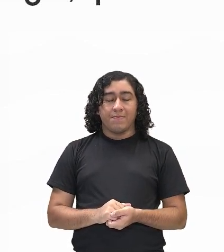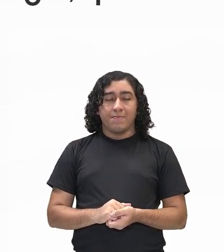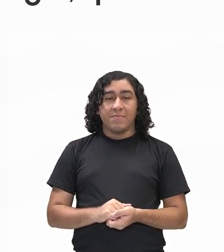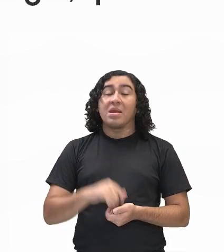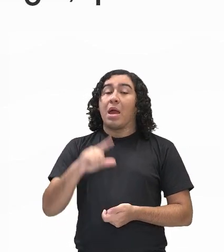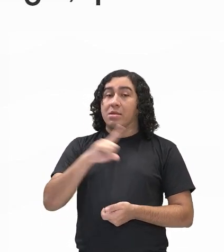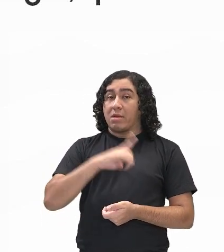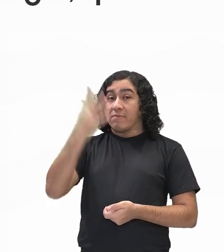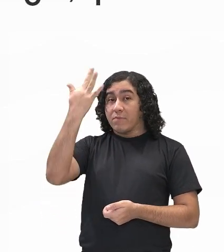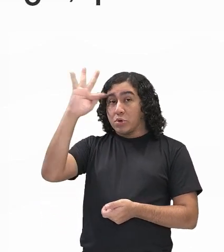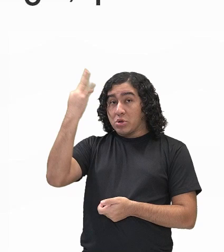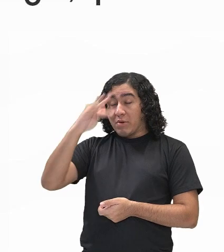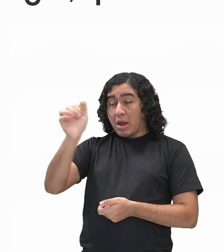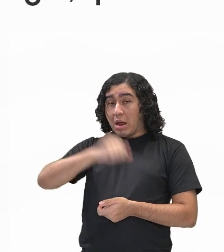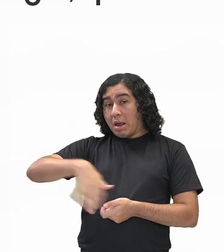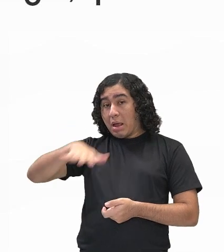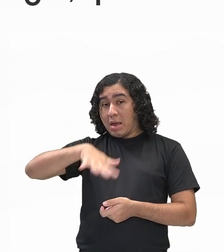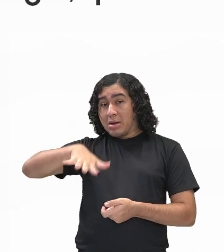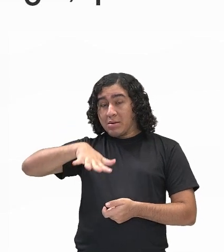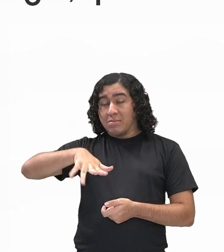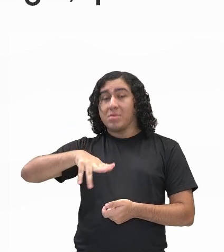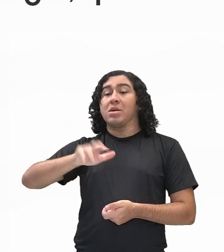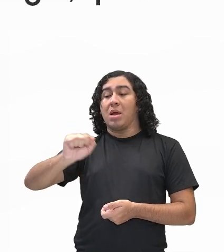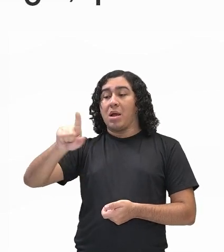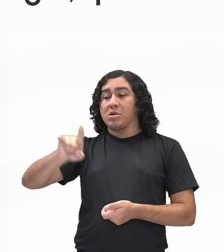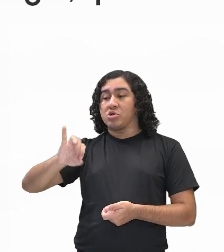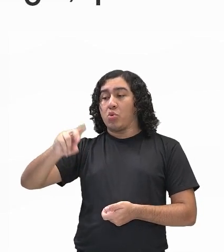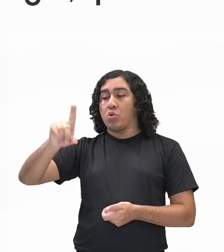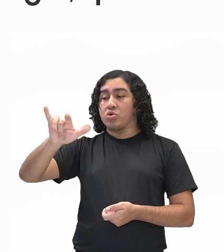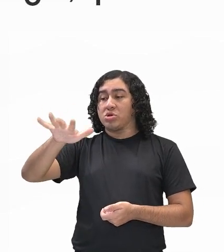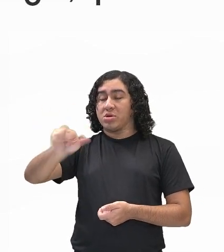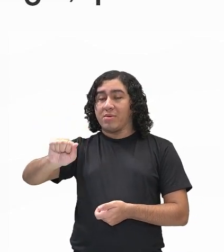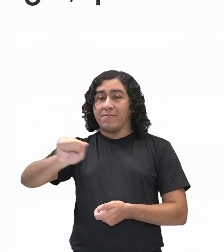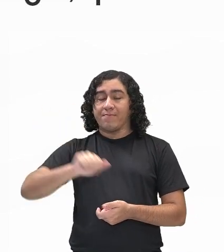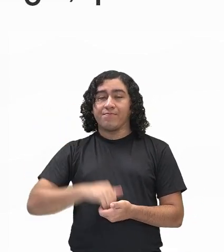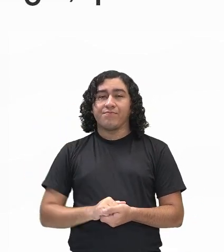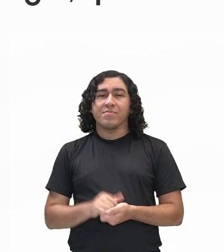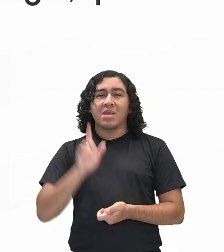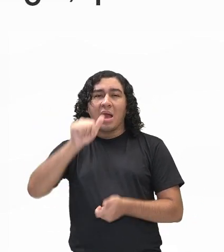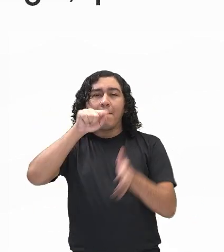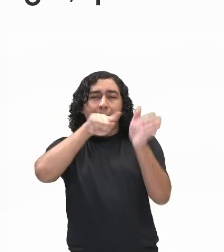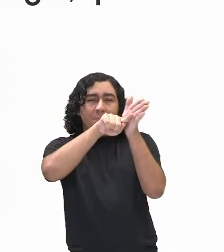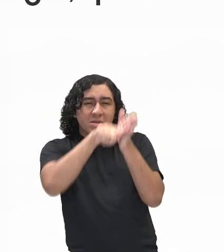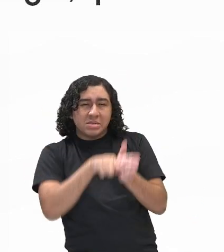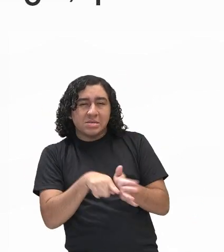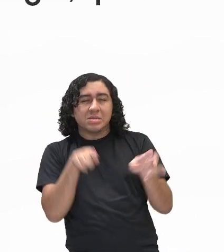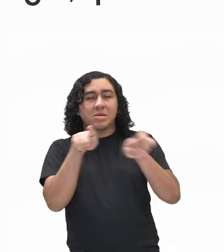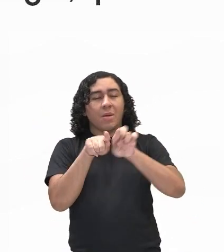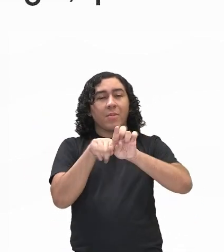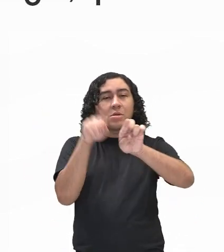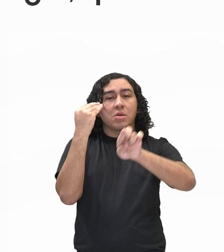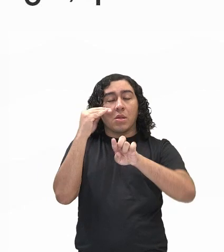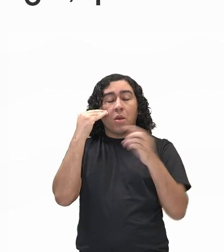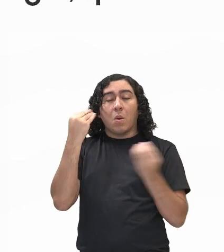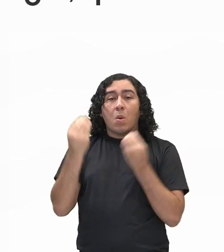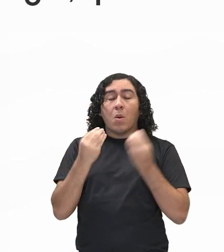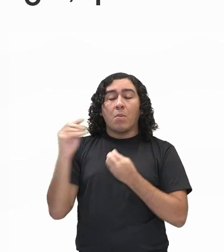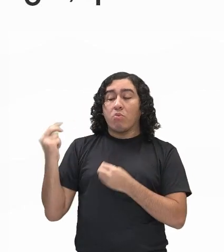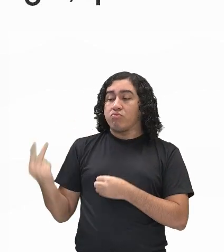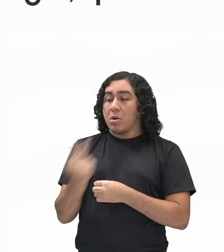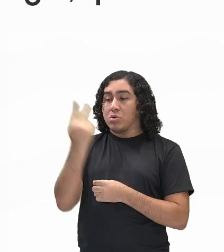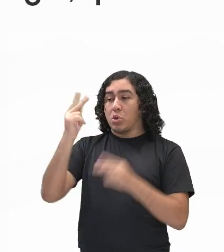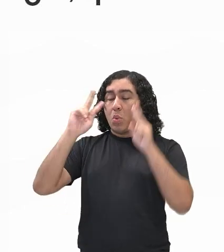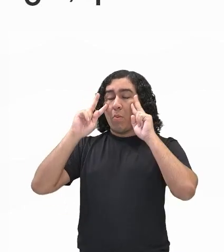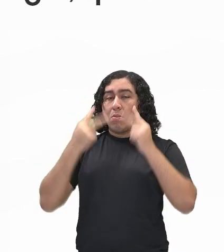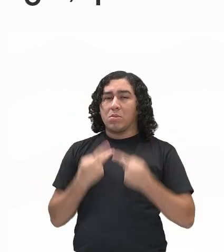da filosofia, denominada axiologia, que é a investigação e a questão dos valores humanos. Pense um pouco